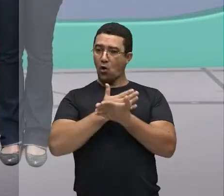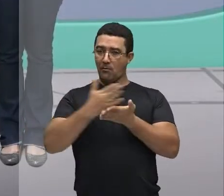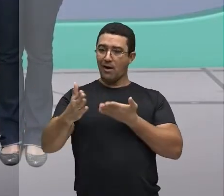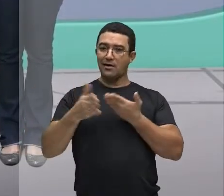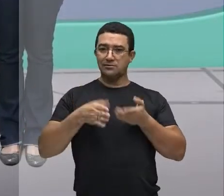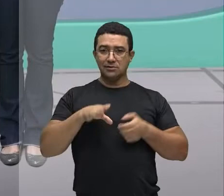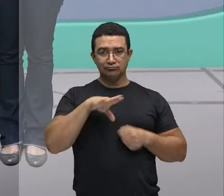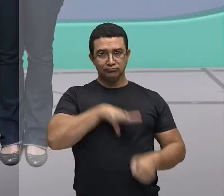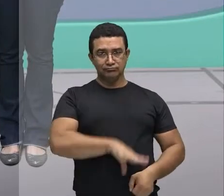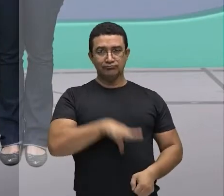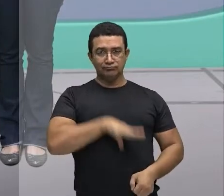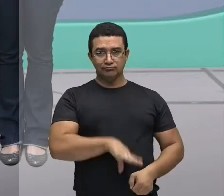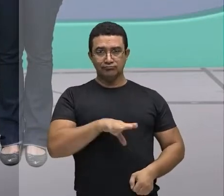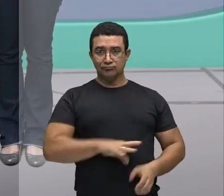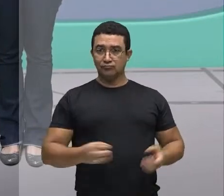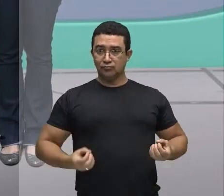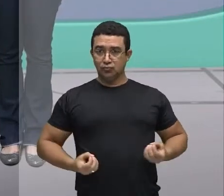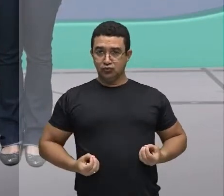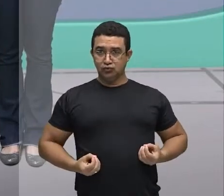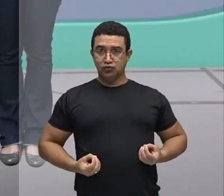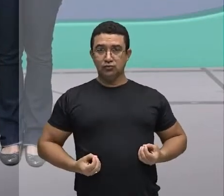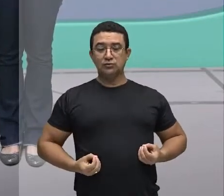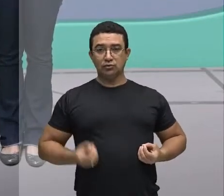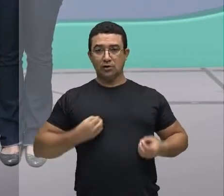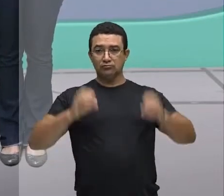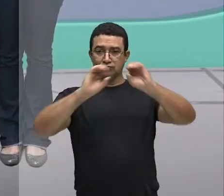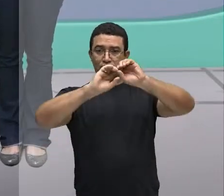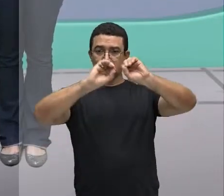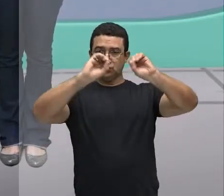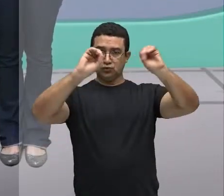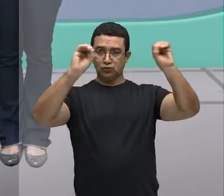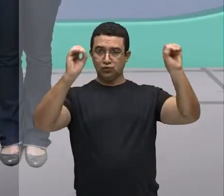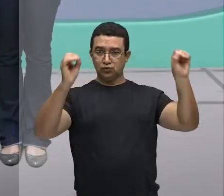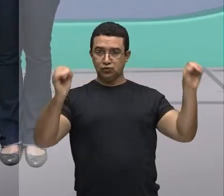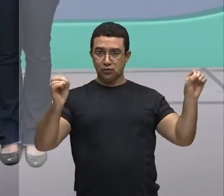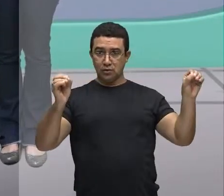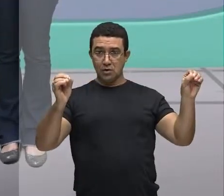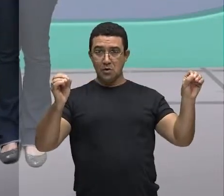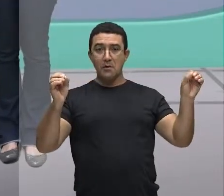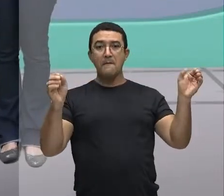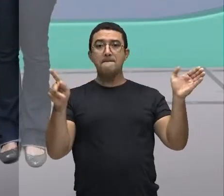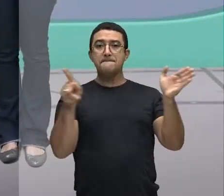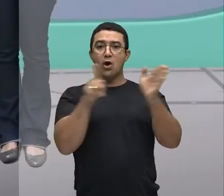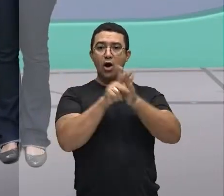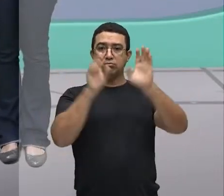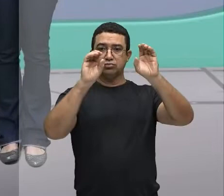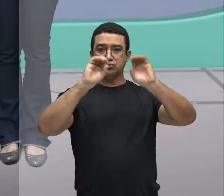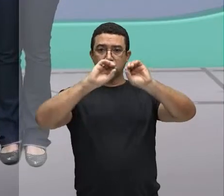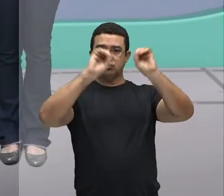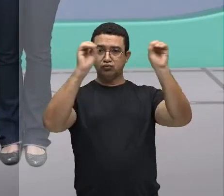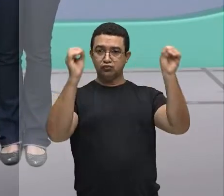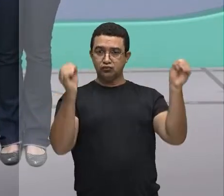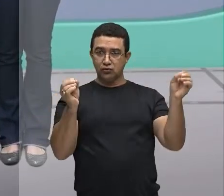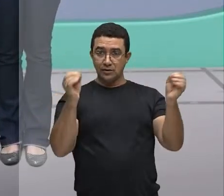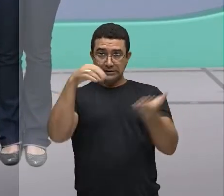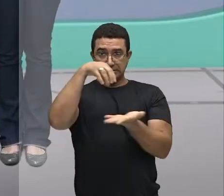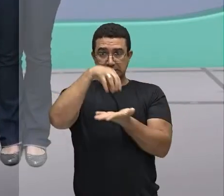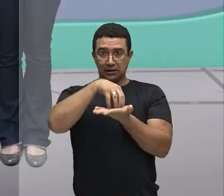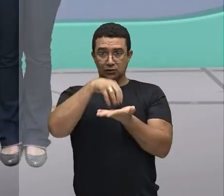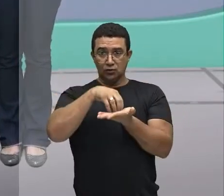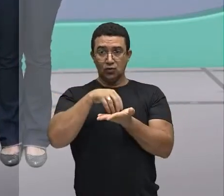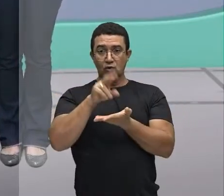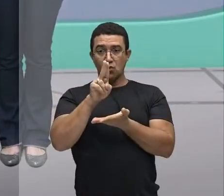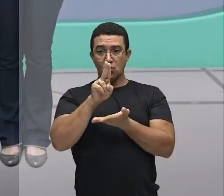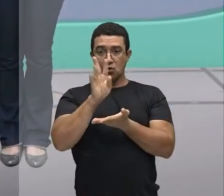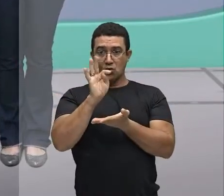Cada ovário está ligado a uma tuba uterina que vai levar até o útero, né, que é o que está mais ali no centro. O